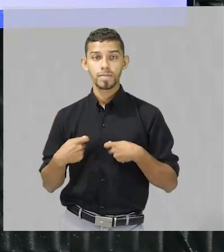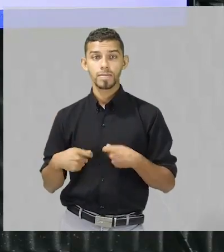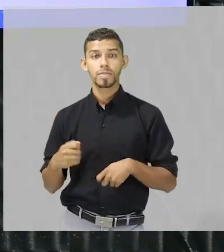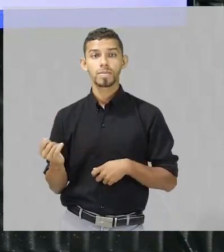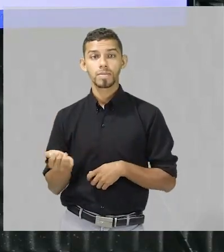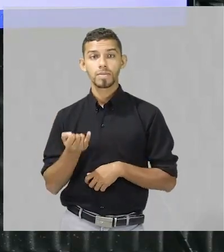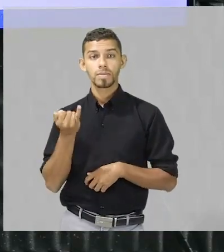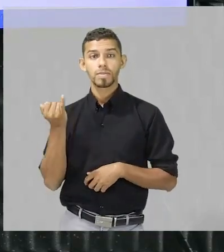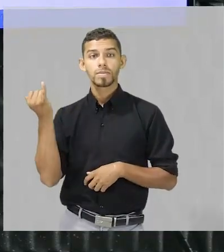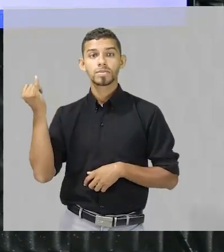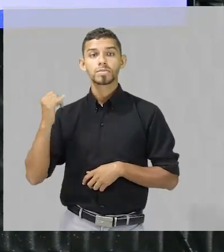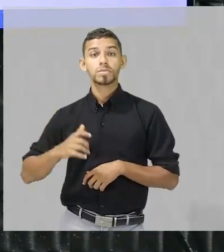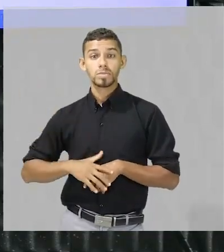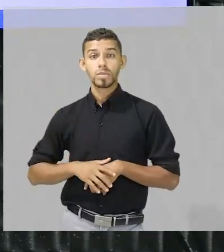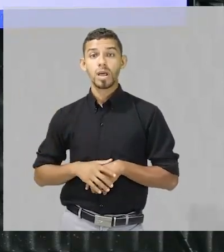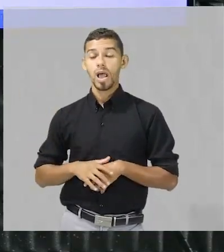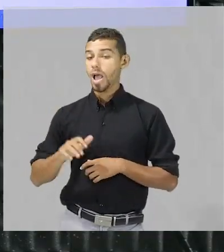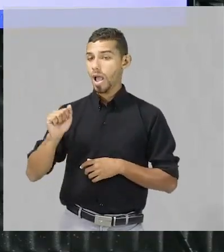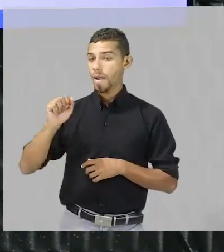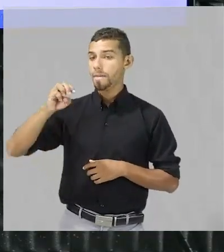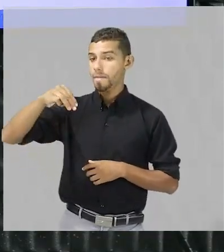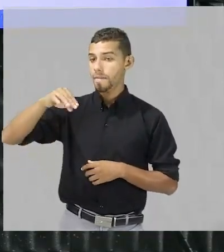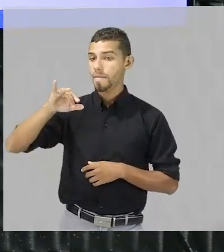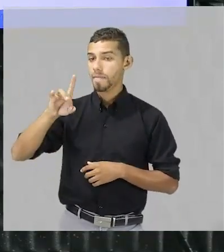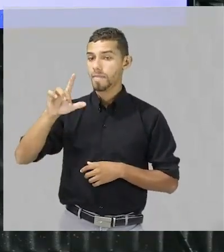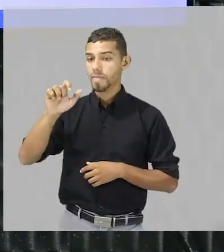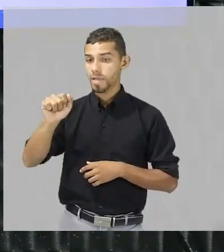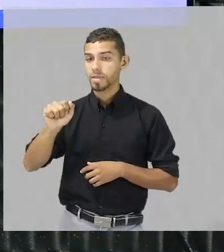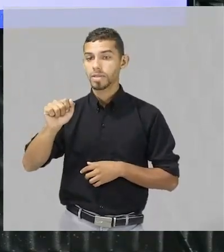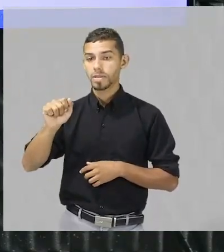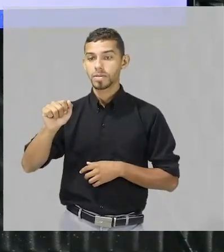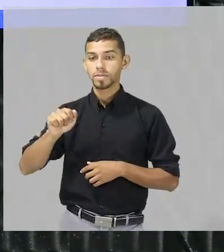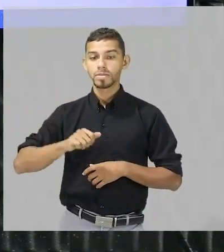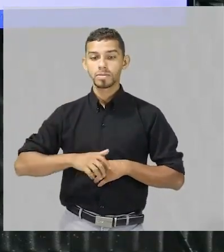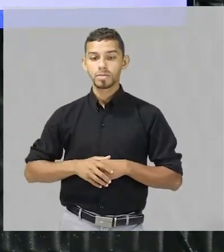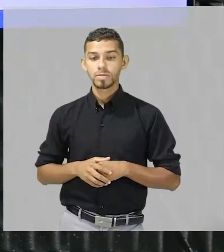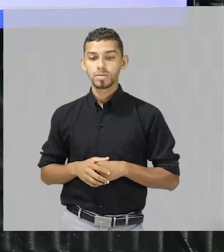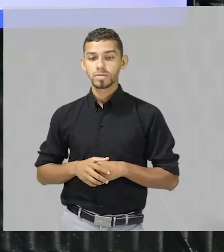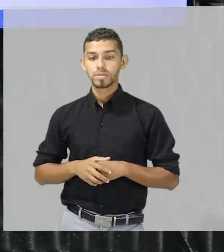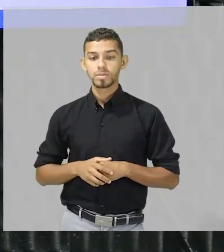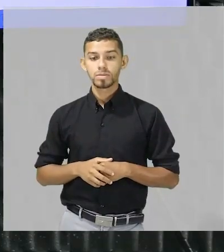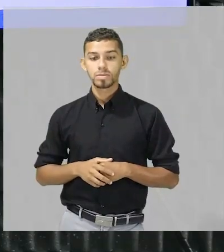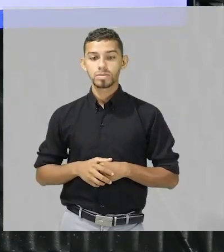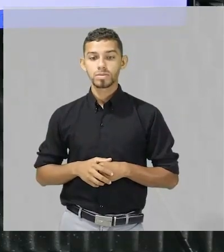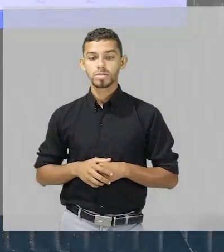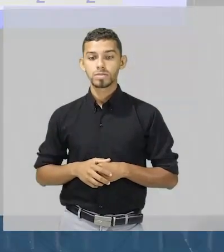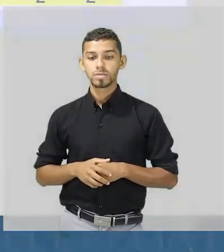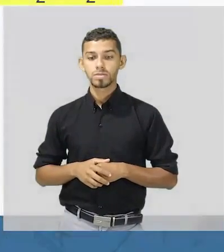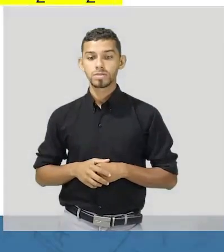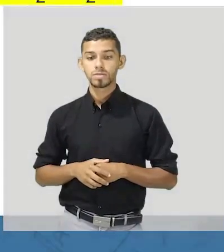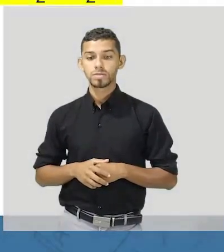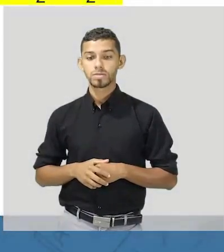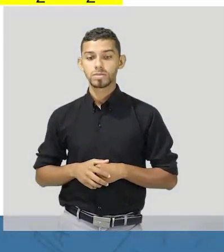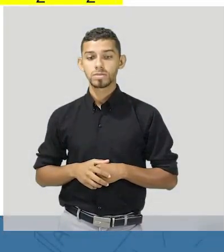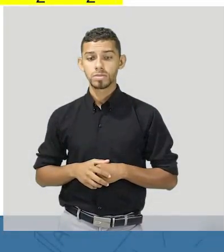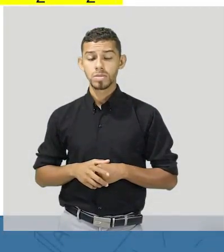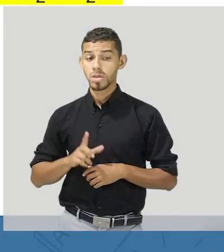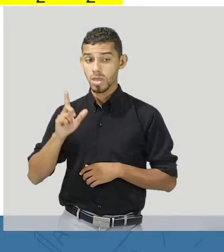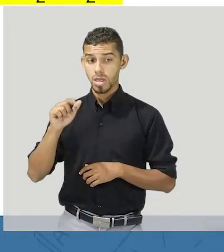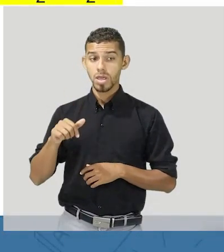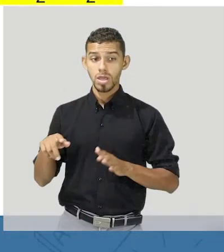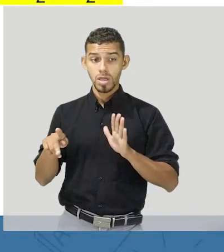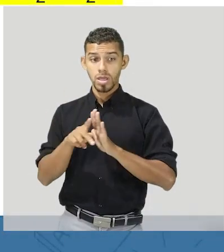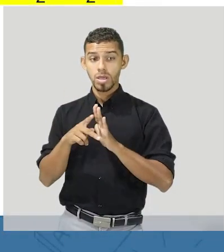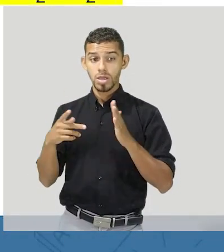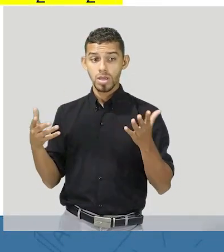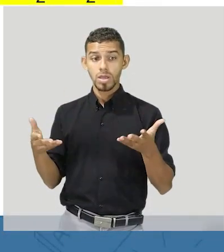necessárias para gerar a amida cíclica, tá bom? Olha só, essa estrutura aqui,